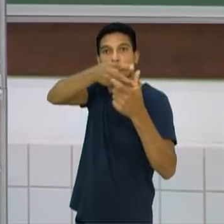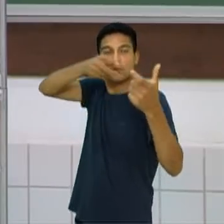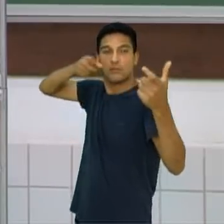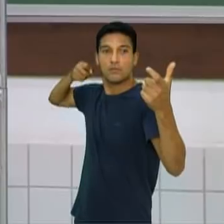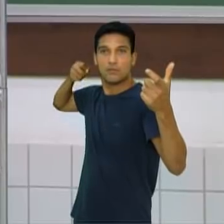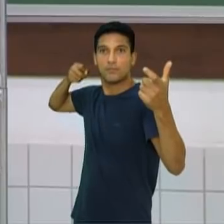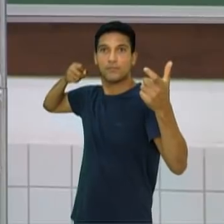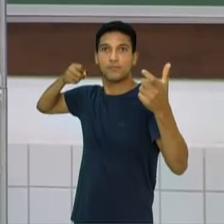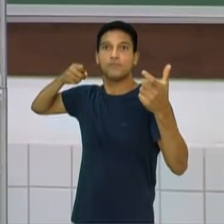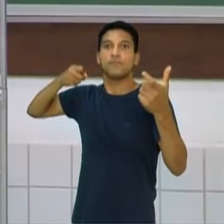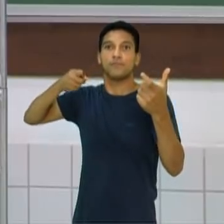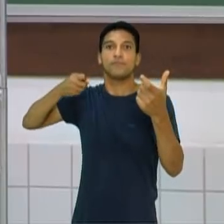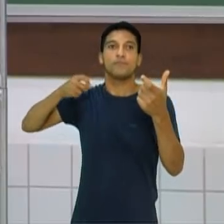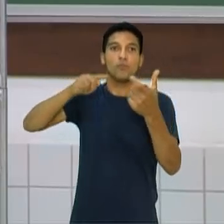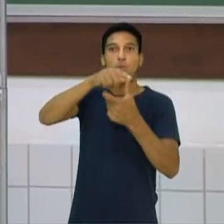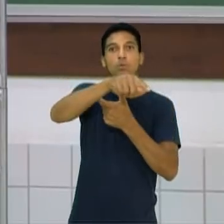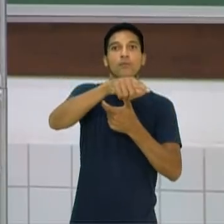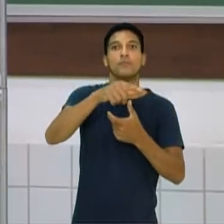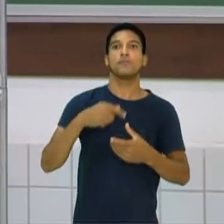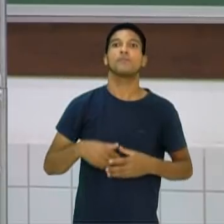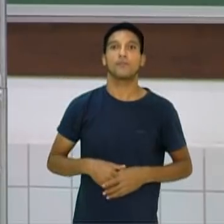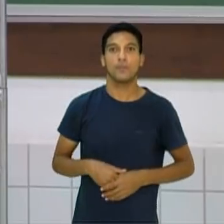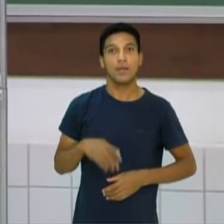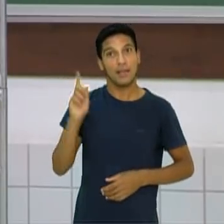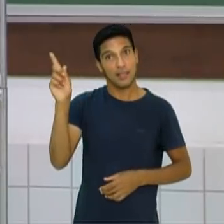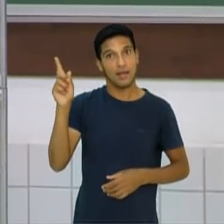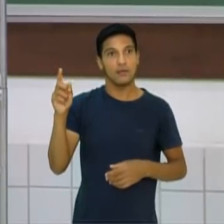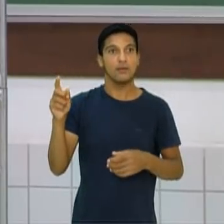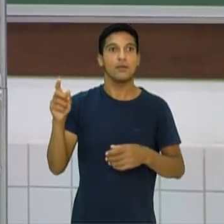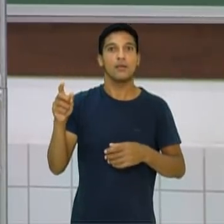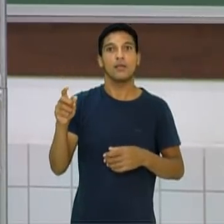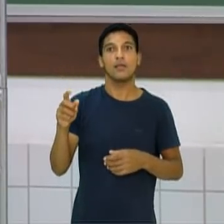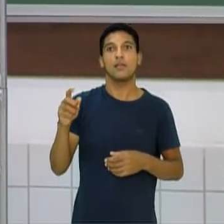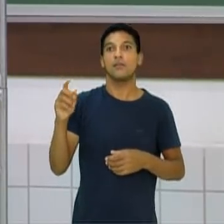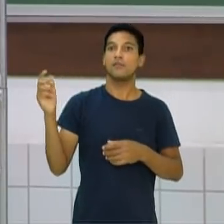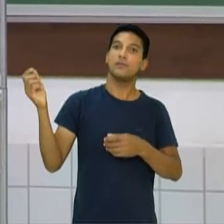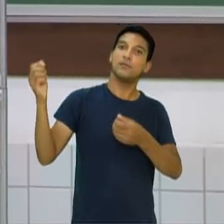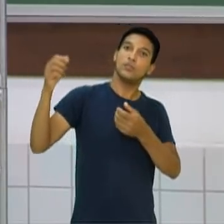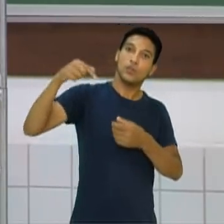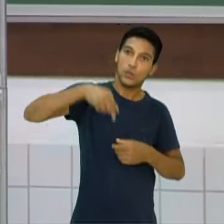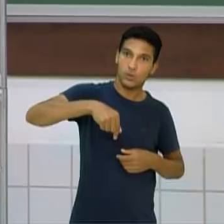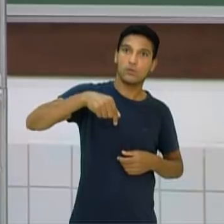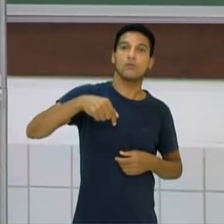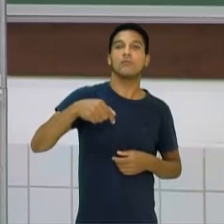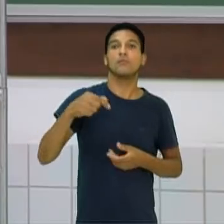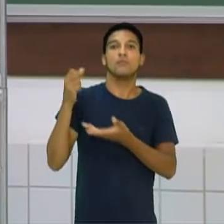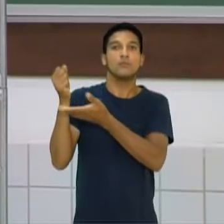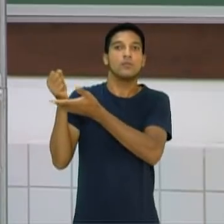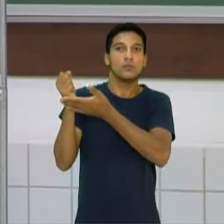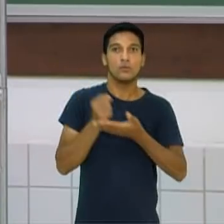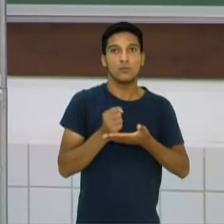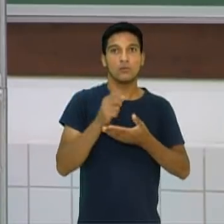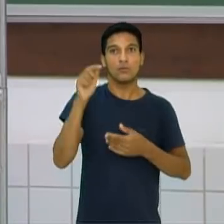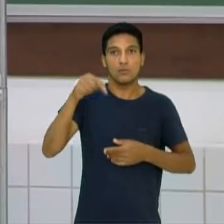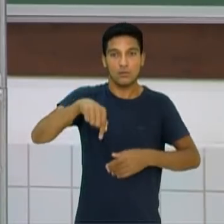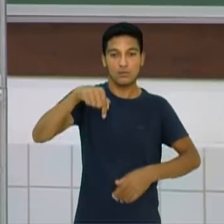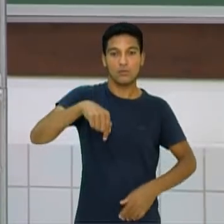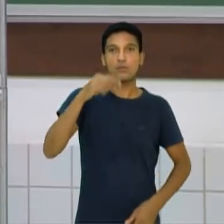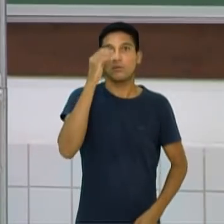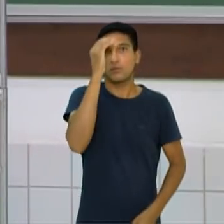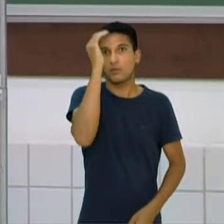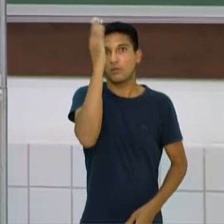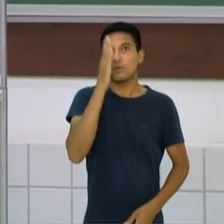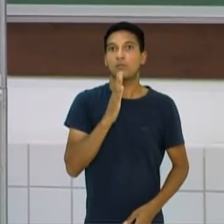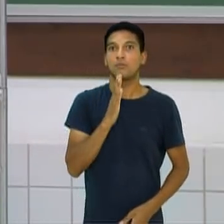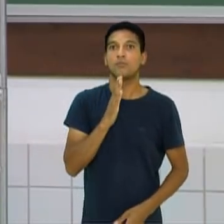e flecha, com o tiro com arco. Tá? E quando ele fez uma viagem para o Brasil, ele acabou trazendo para o Brasil, né, o tiro